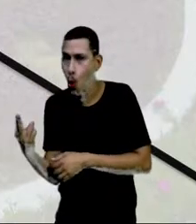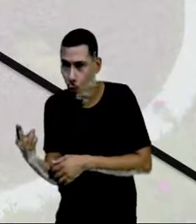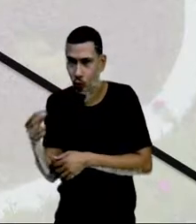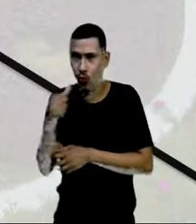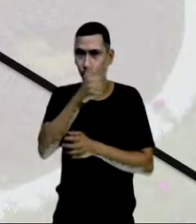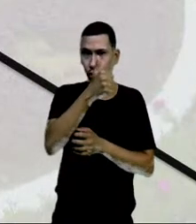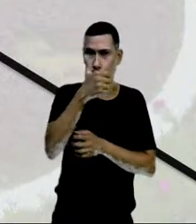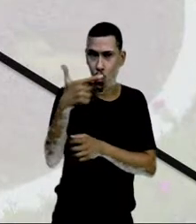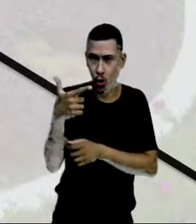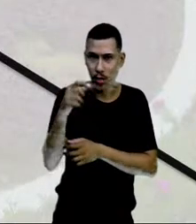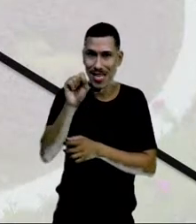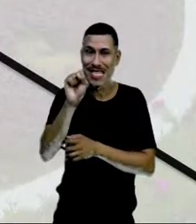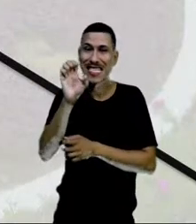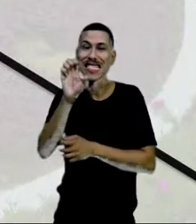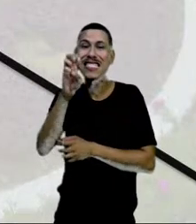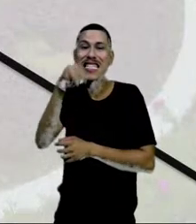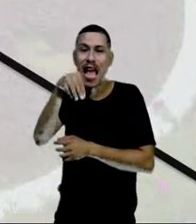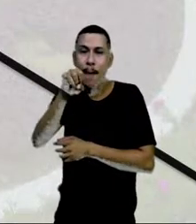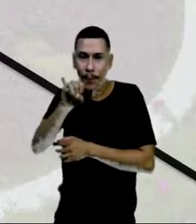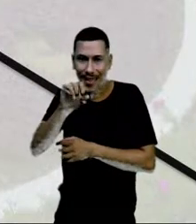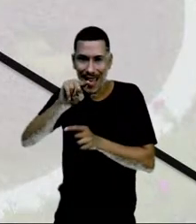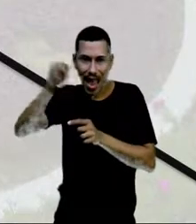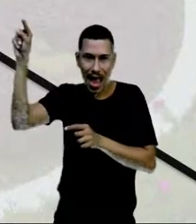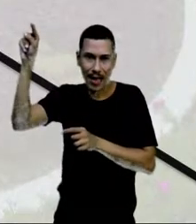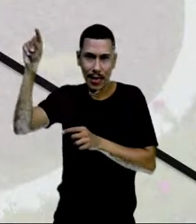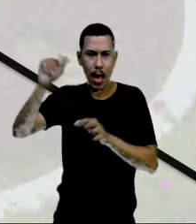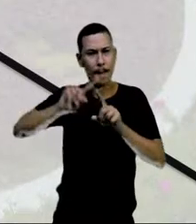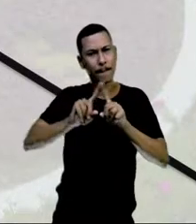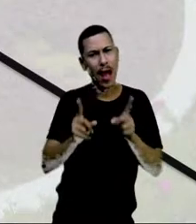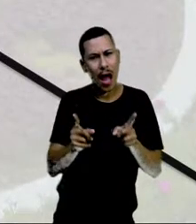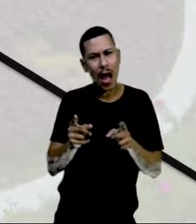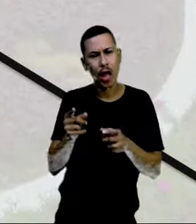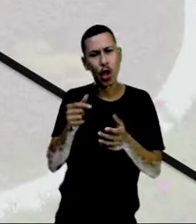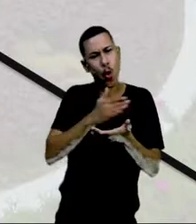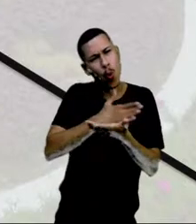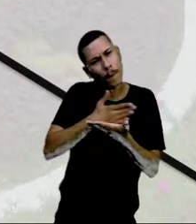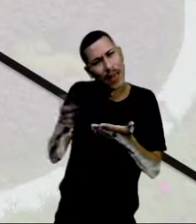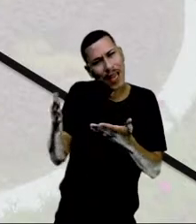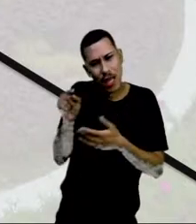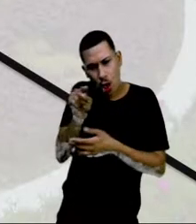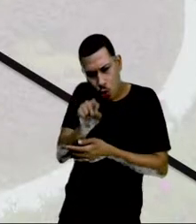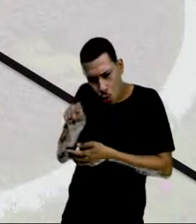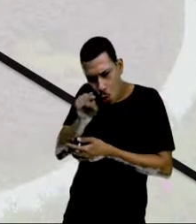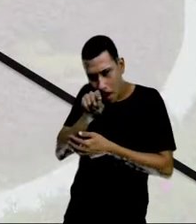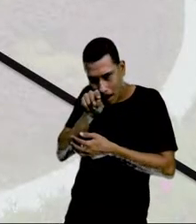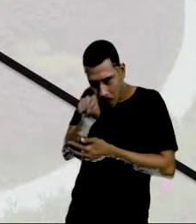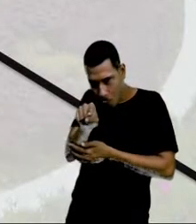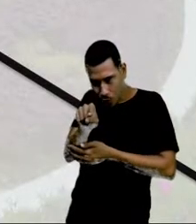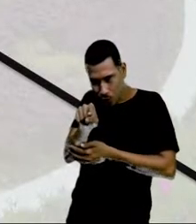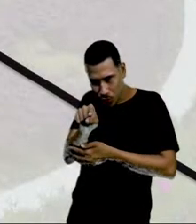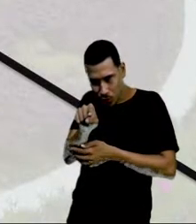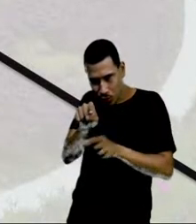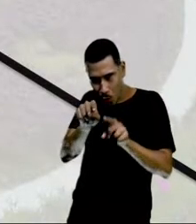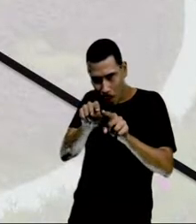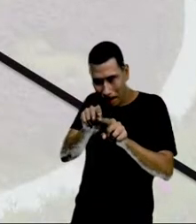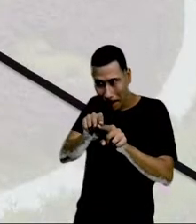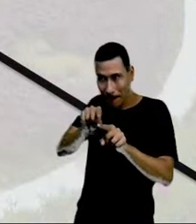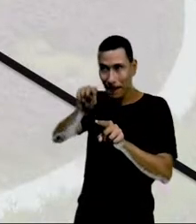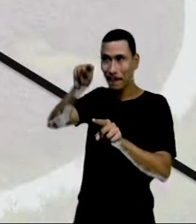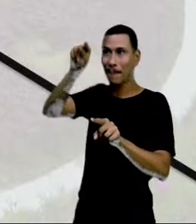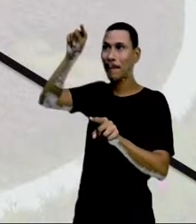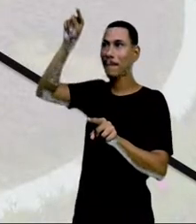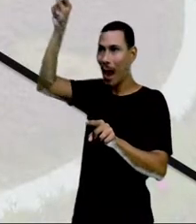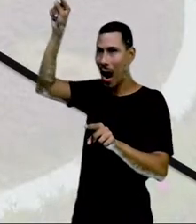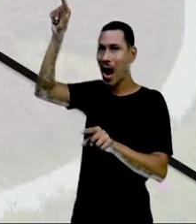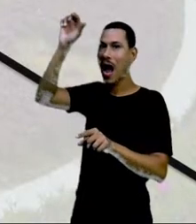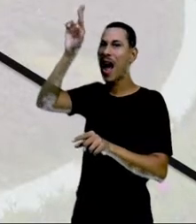A gente pode considerar a partir do ponto até o infinito, vai ser uma semi-reta. Mas se a gente